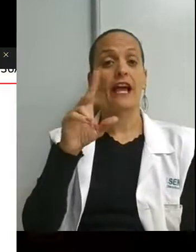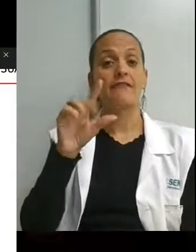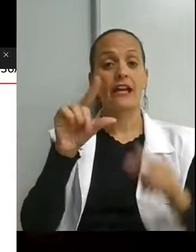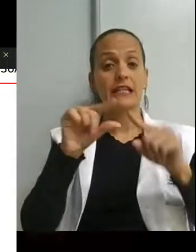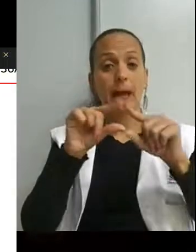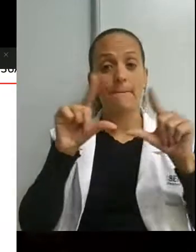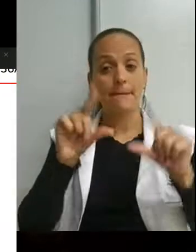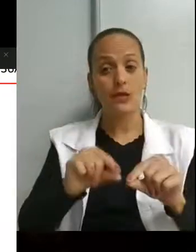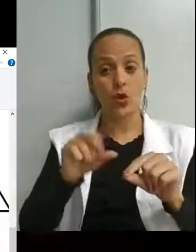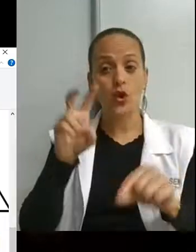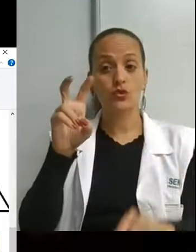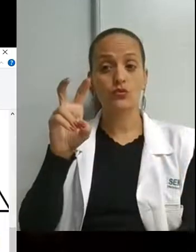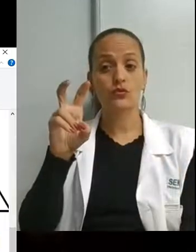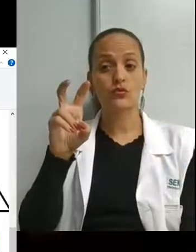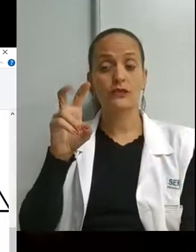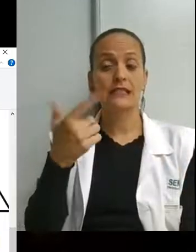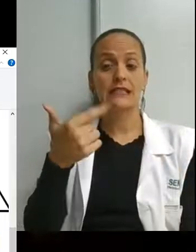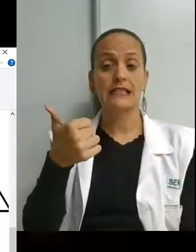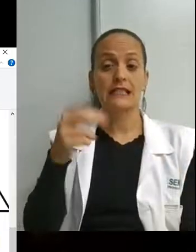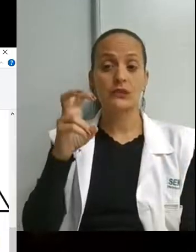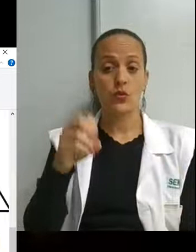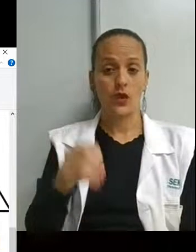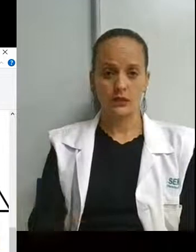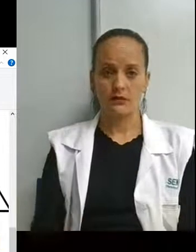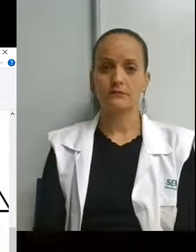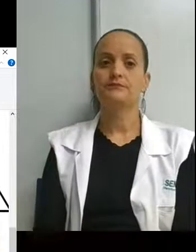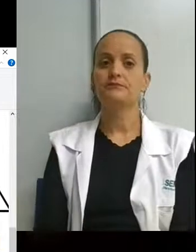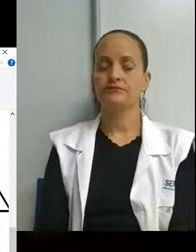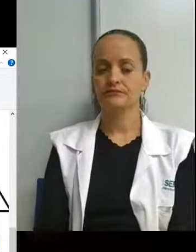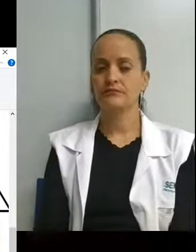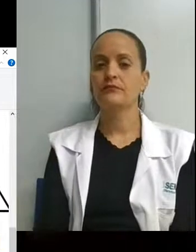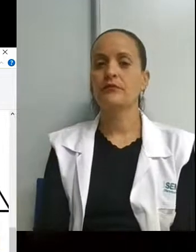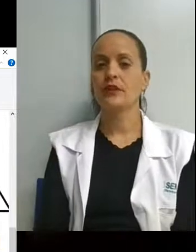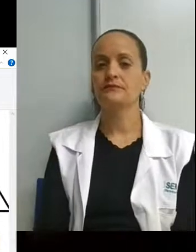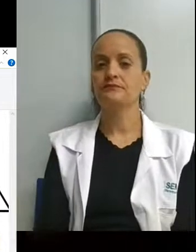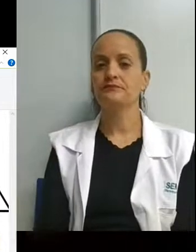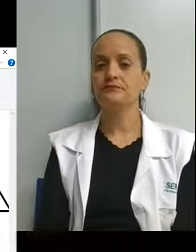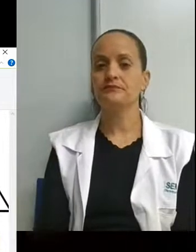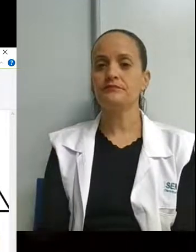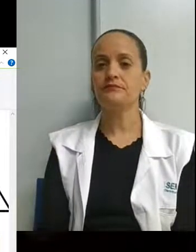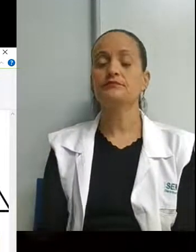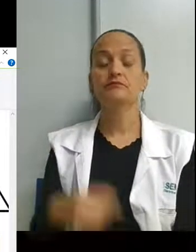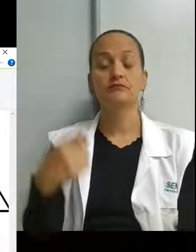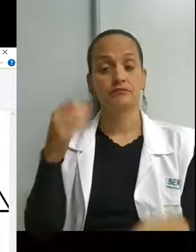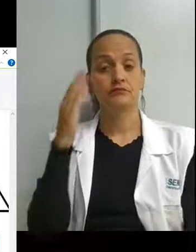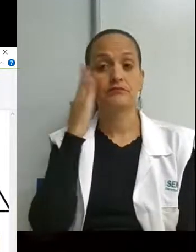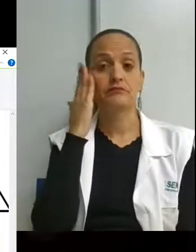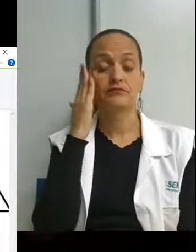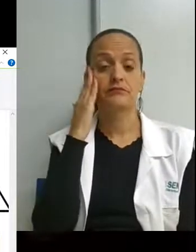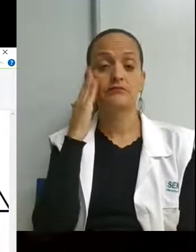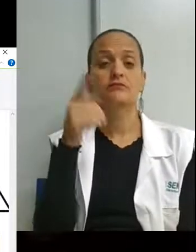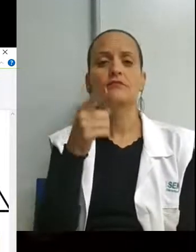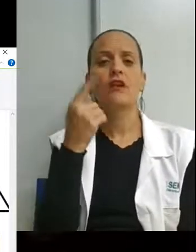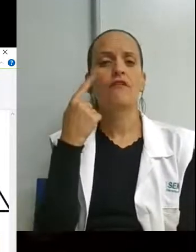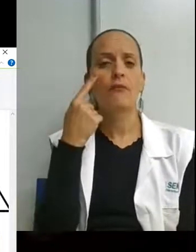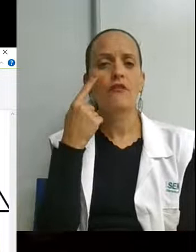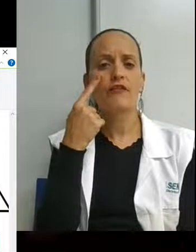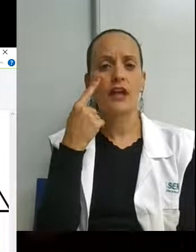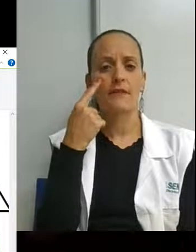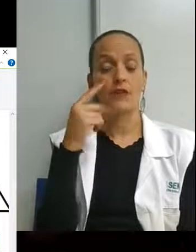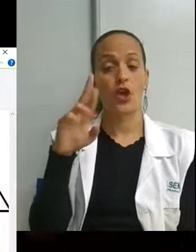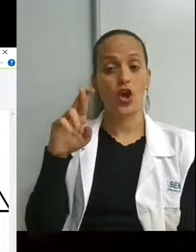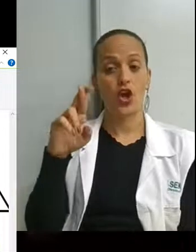ó. Como que a gente faz isso? Primeiro, a gente precisa da resistência total. Como está o circuito em série, a resistência total vai